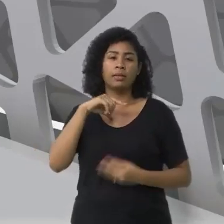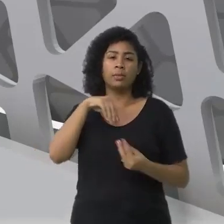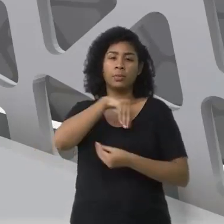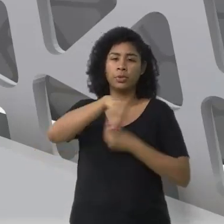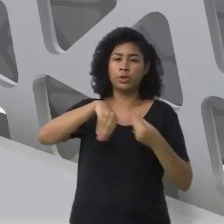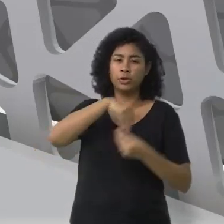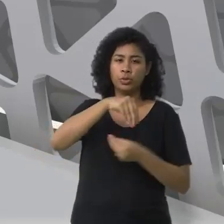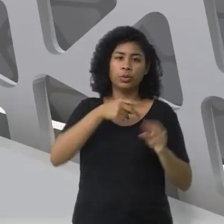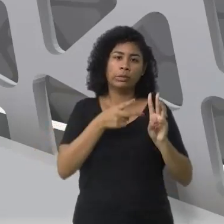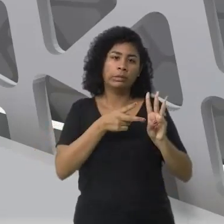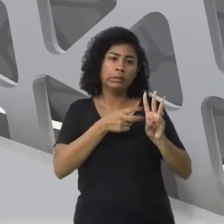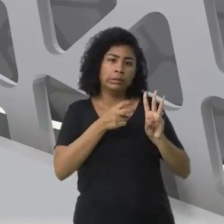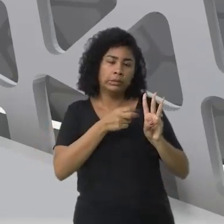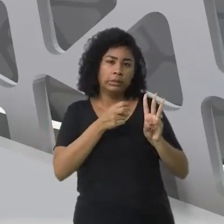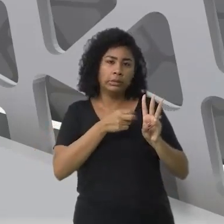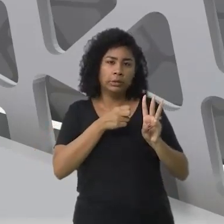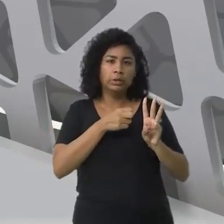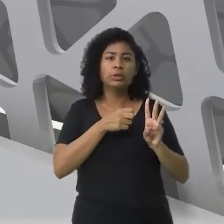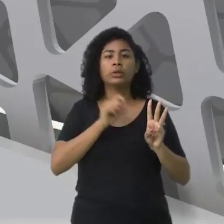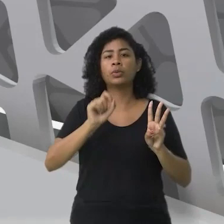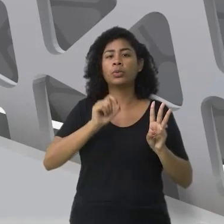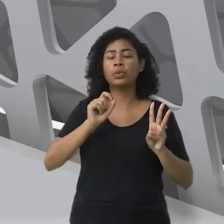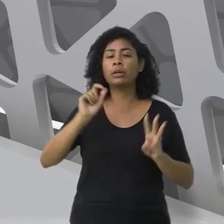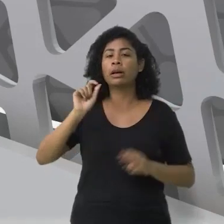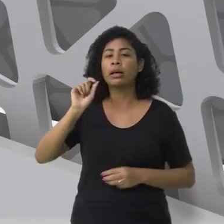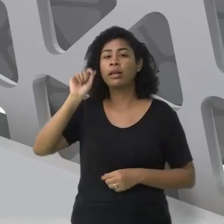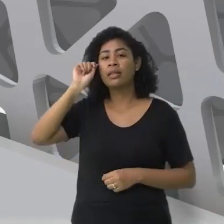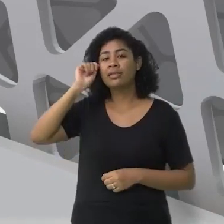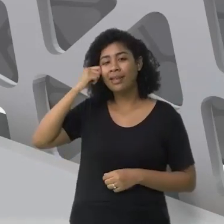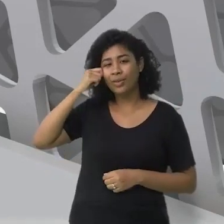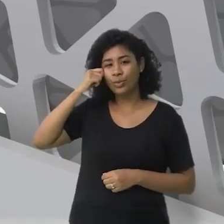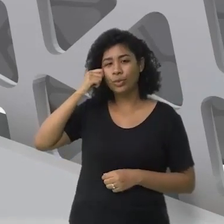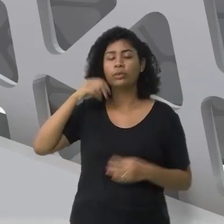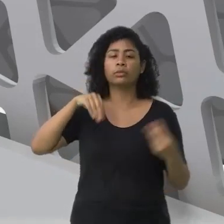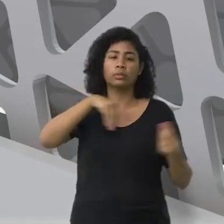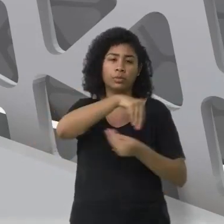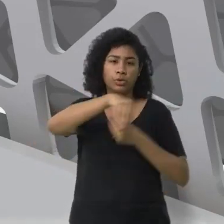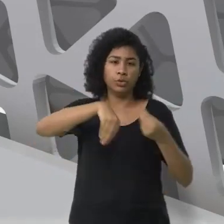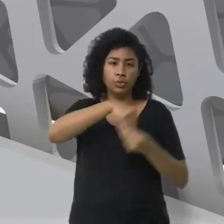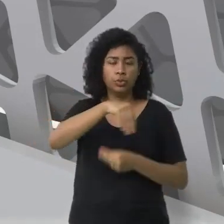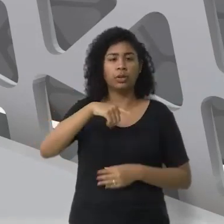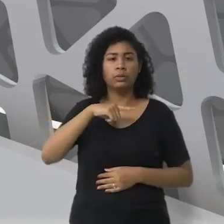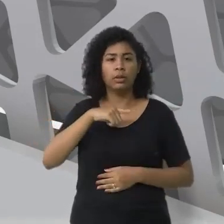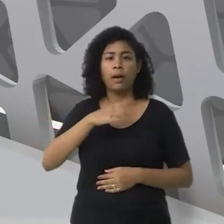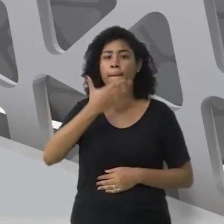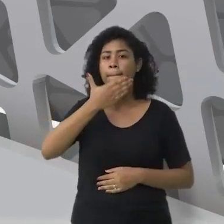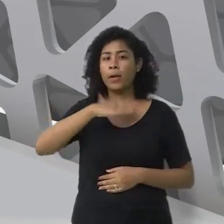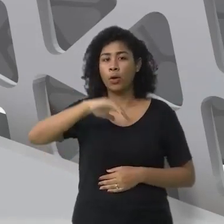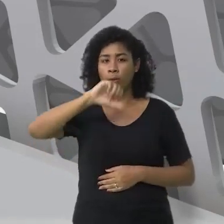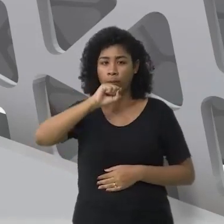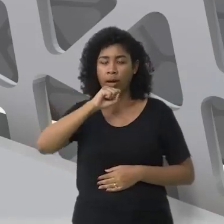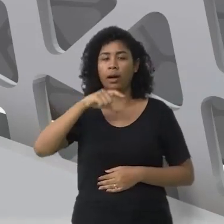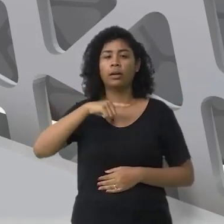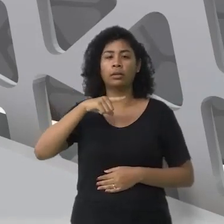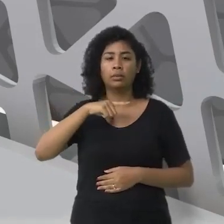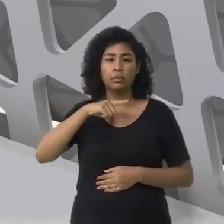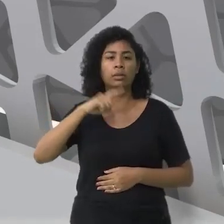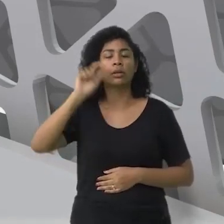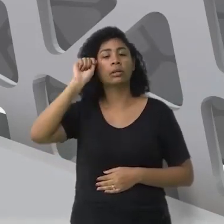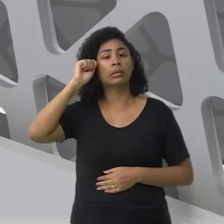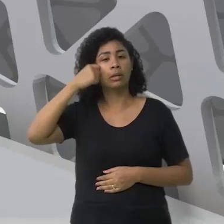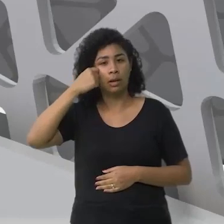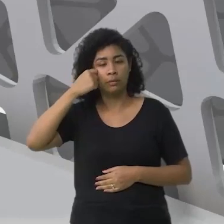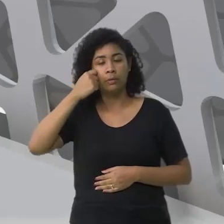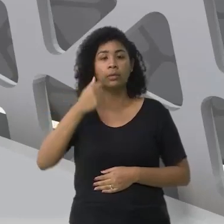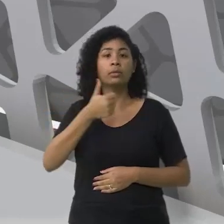de indígena com negro, tá? Meu pai vai estar ligado à parte de afrodescendentes, enquanto a minha